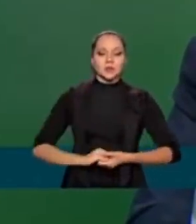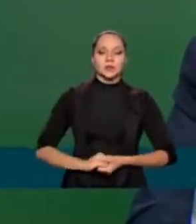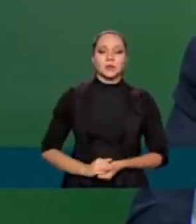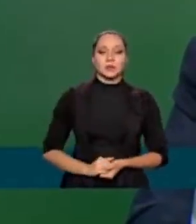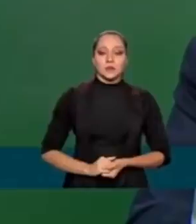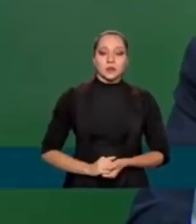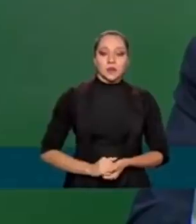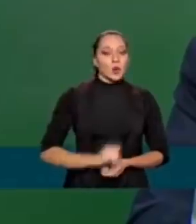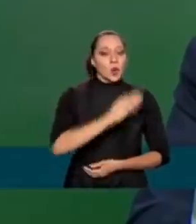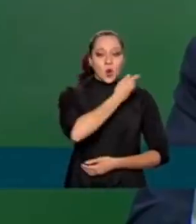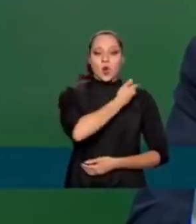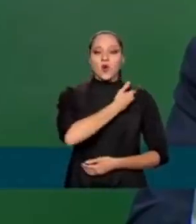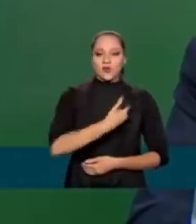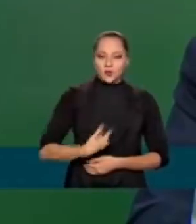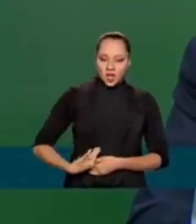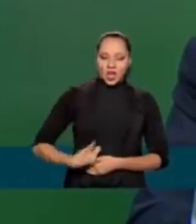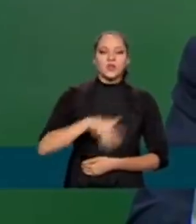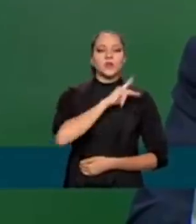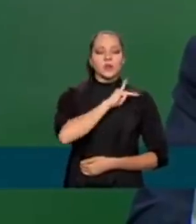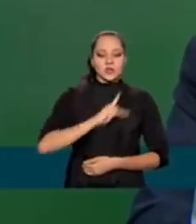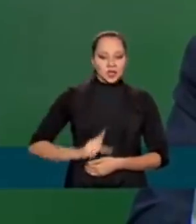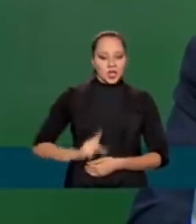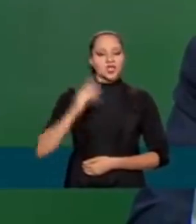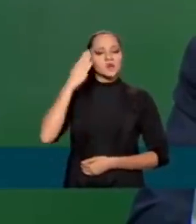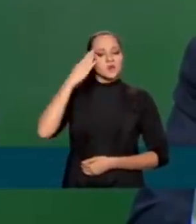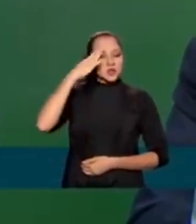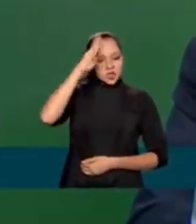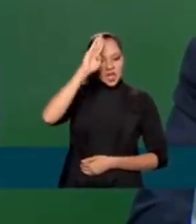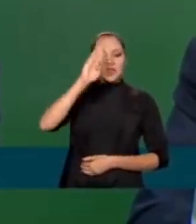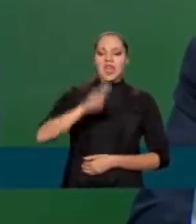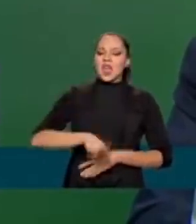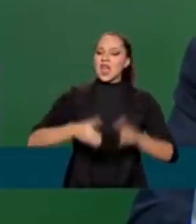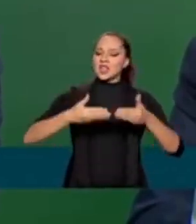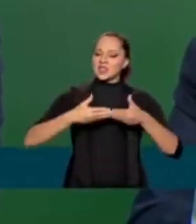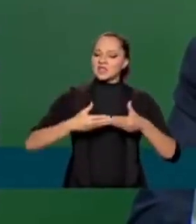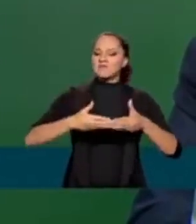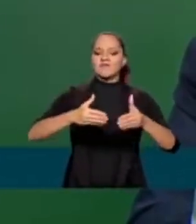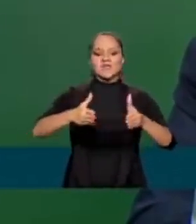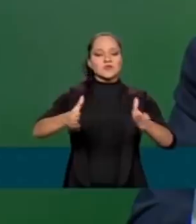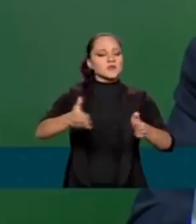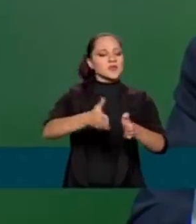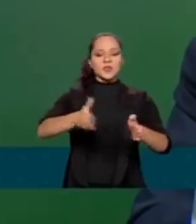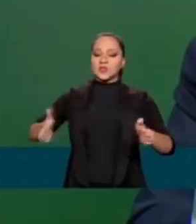O governo do presidente Jair Bolsonaro é um divisor de águas na história do Brasil.